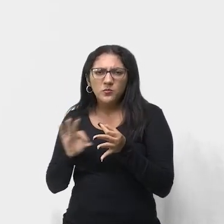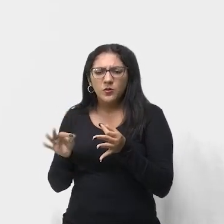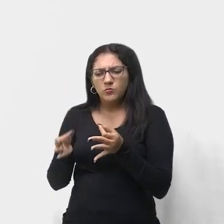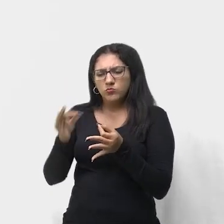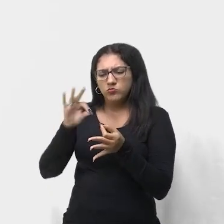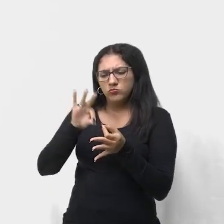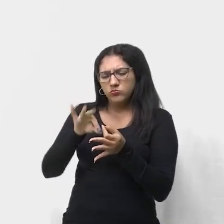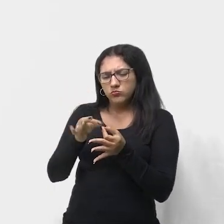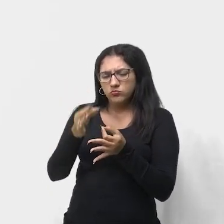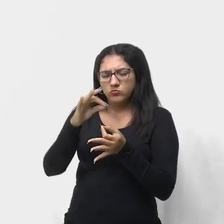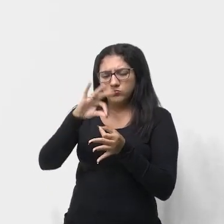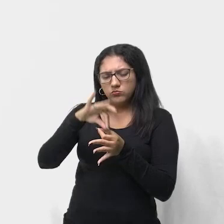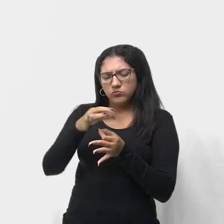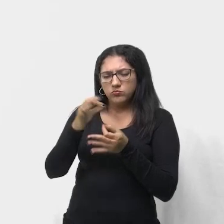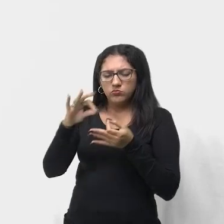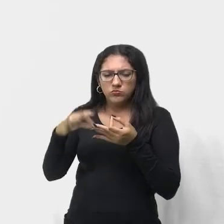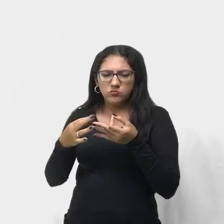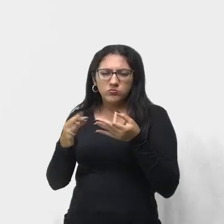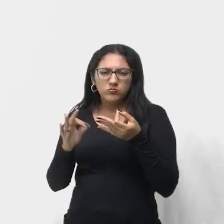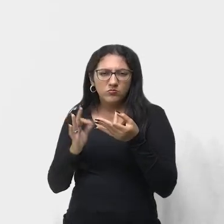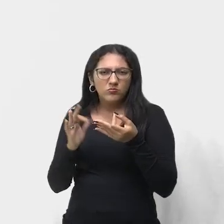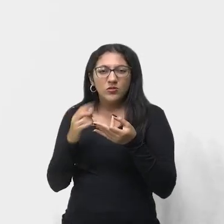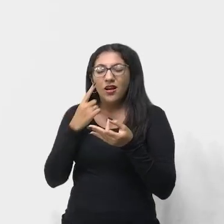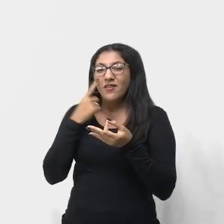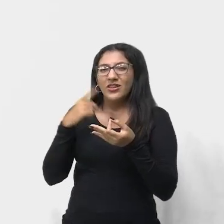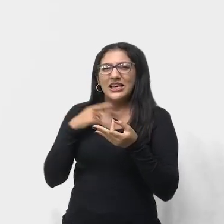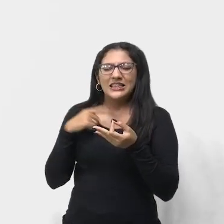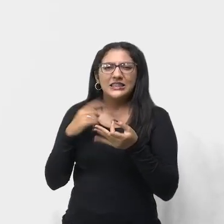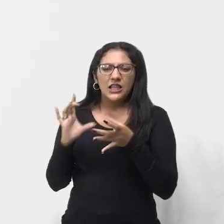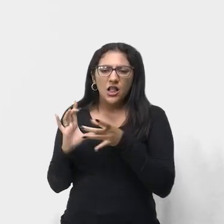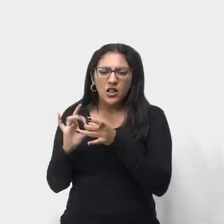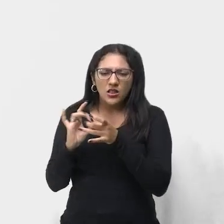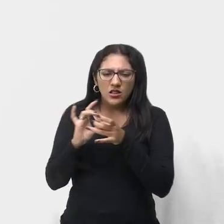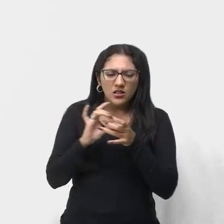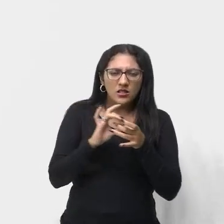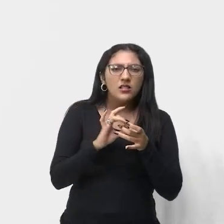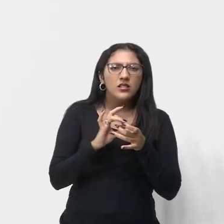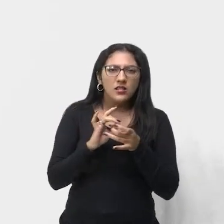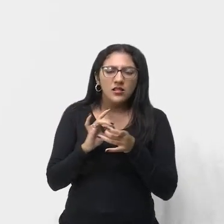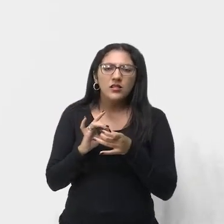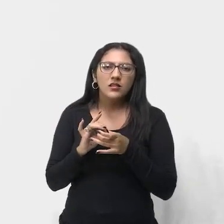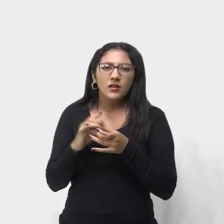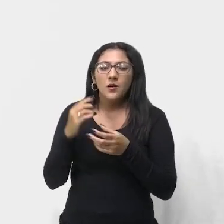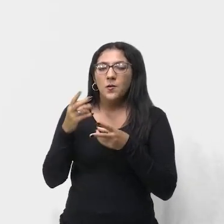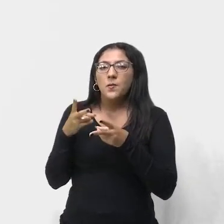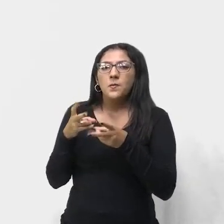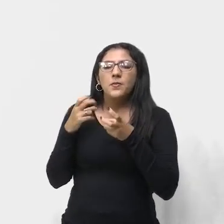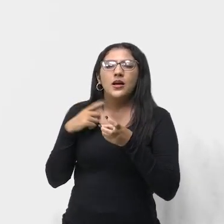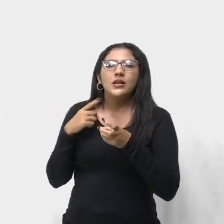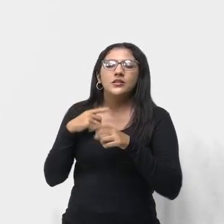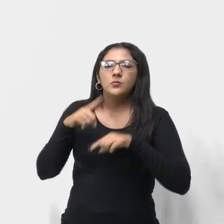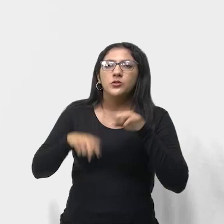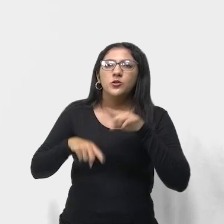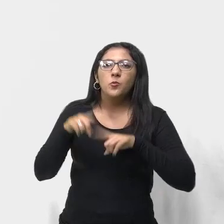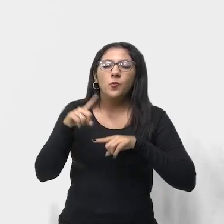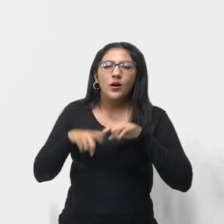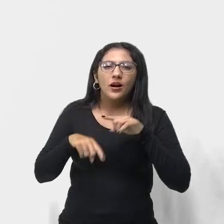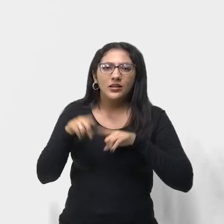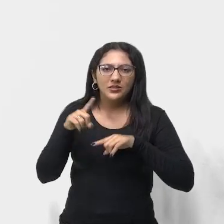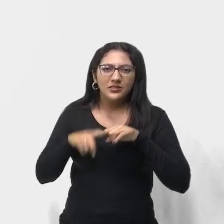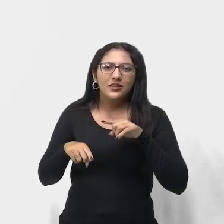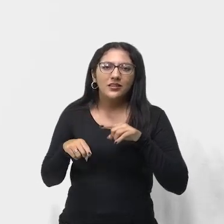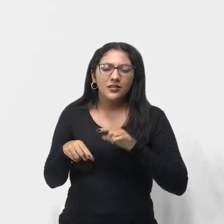aí tecendo uma a outra e o fato de elas estarem unidas tornam o elemento que